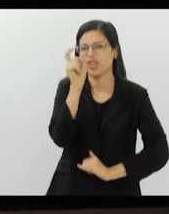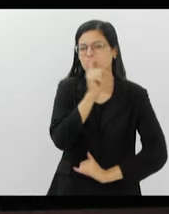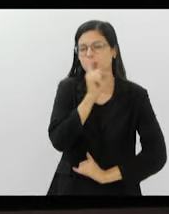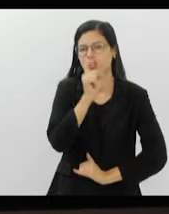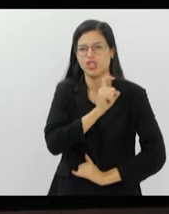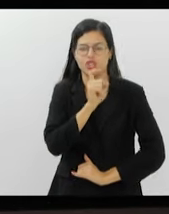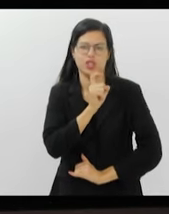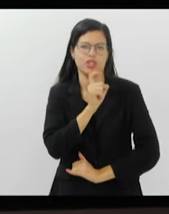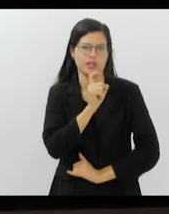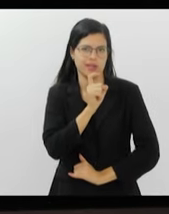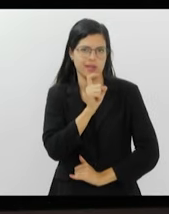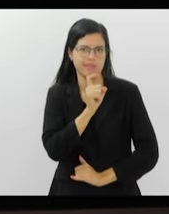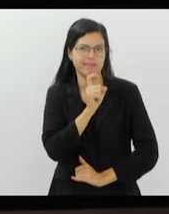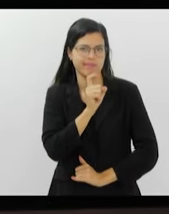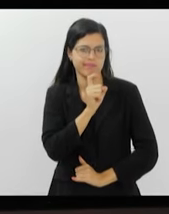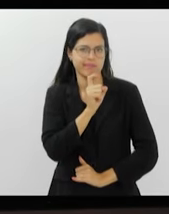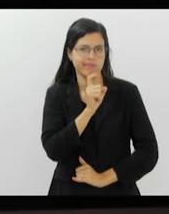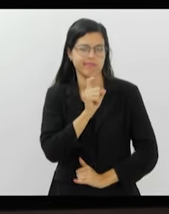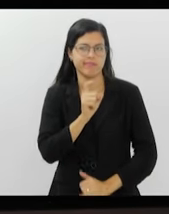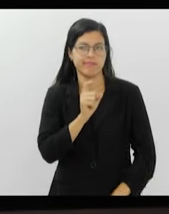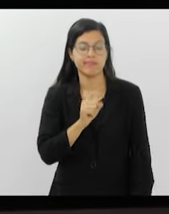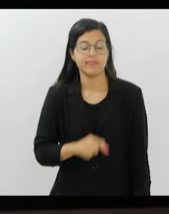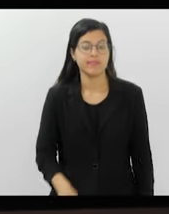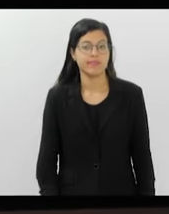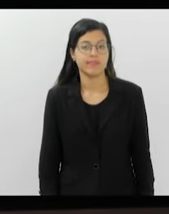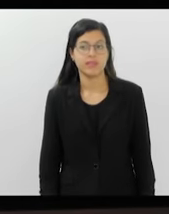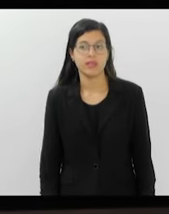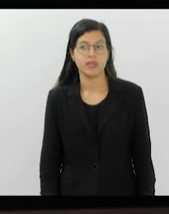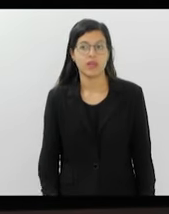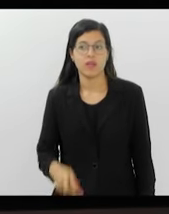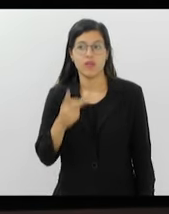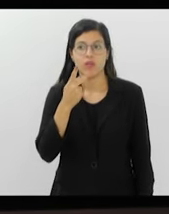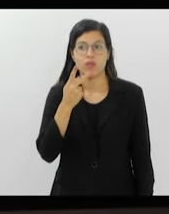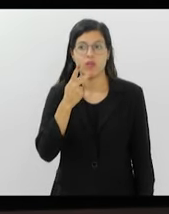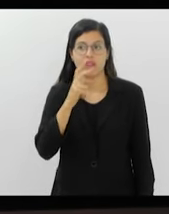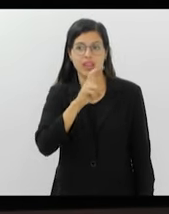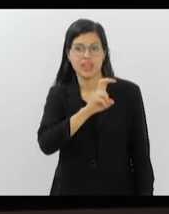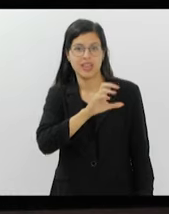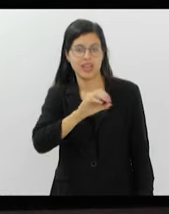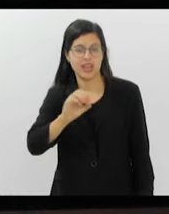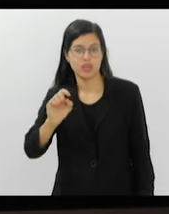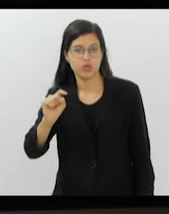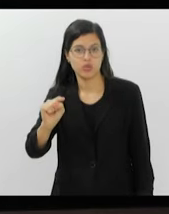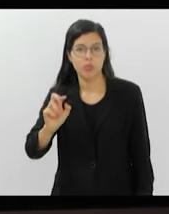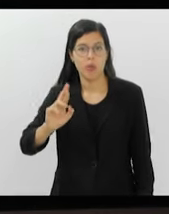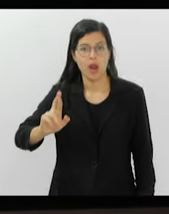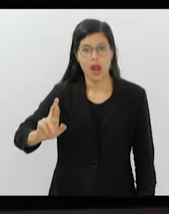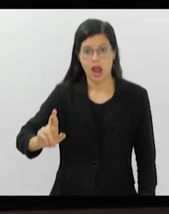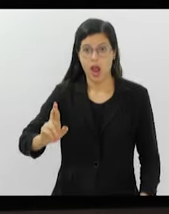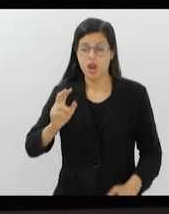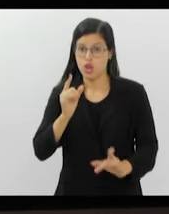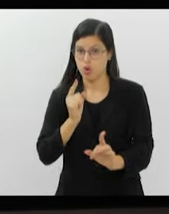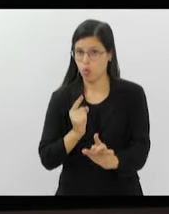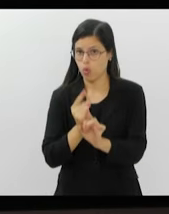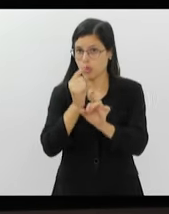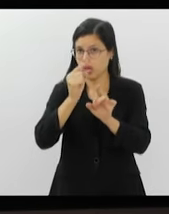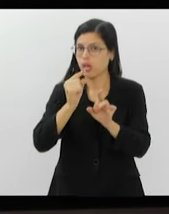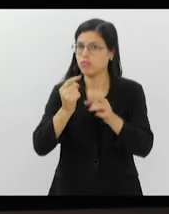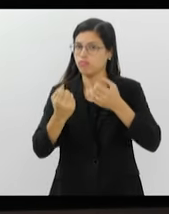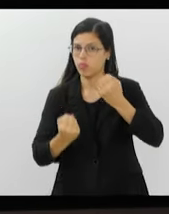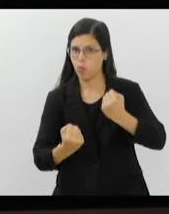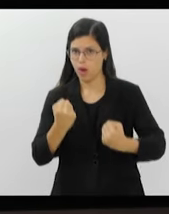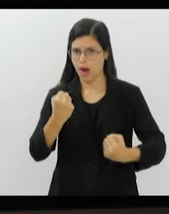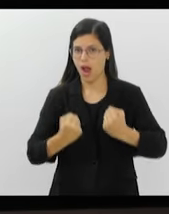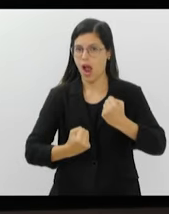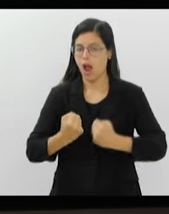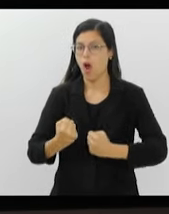na política a a levantar um caso de R 500.000 que foi encontrado dentro de um carro as